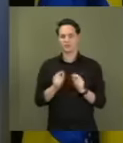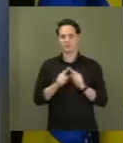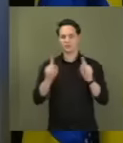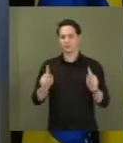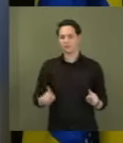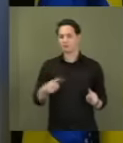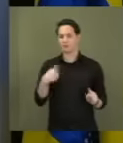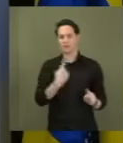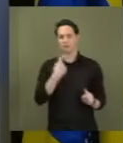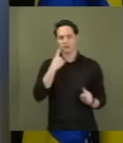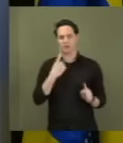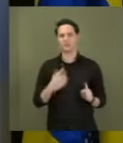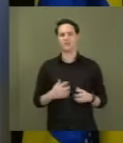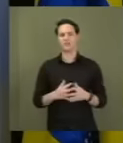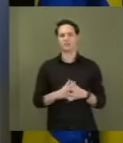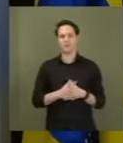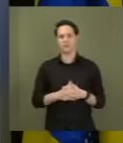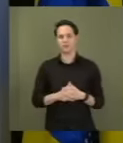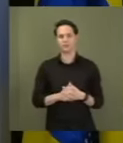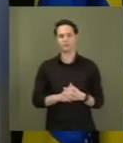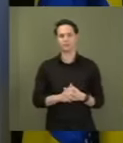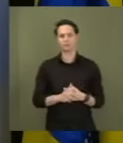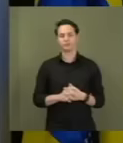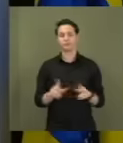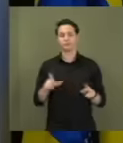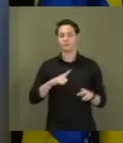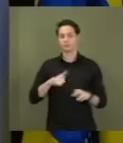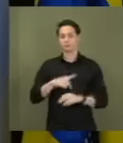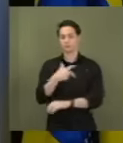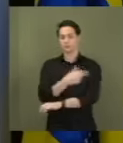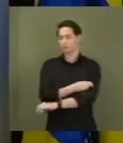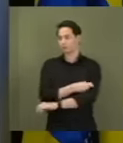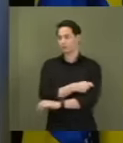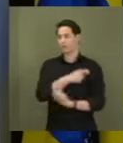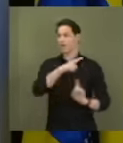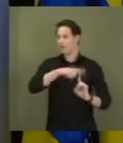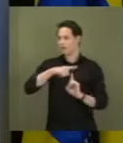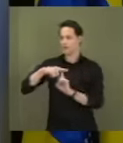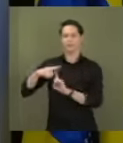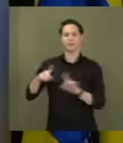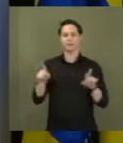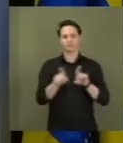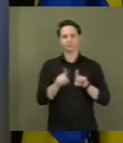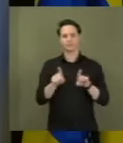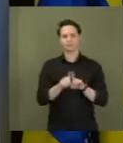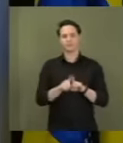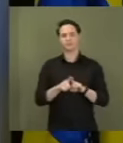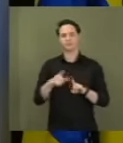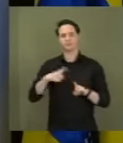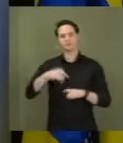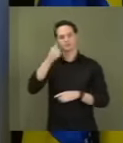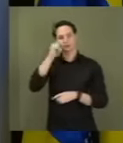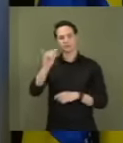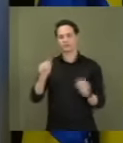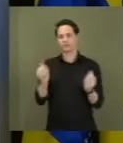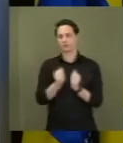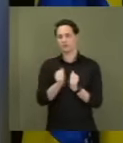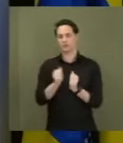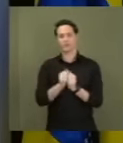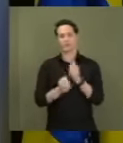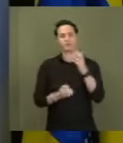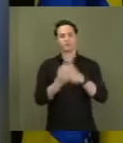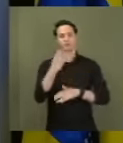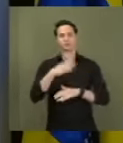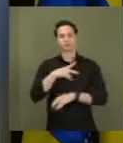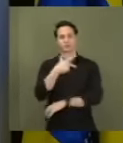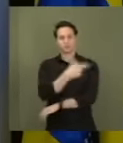deveria estar dando na busca de medicamentos e vacinas para coibir e evitar a proliferação da dengue